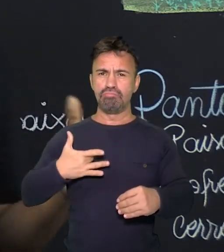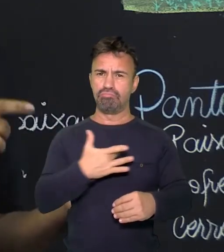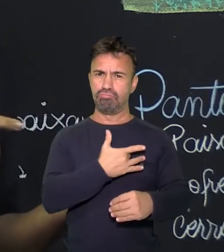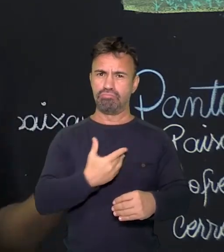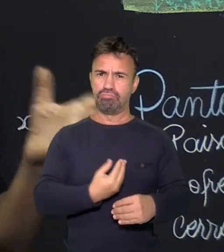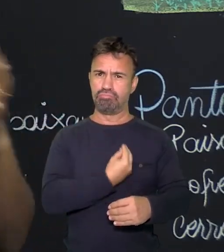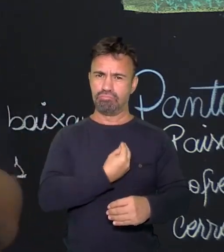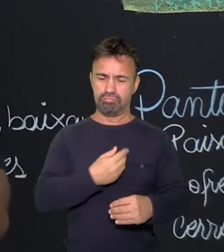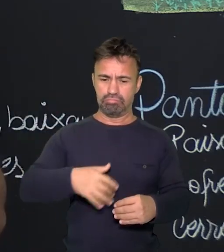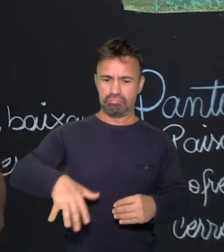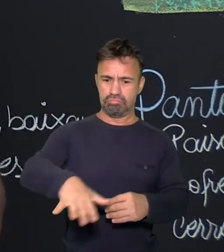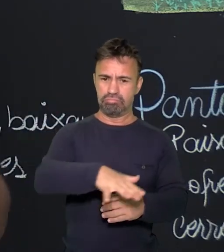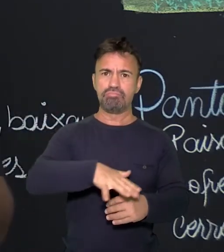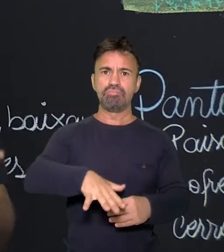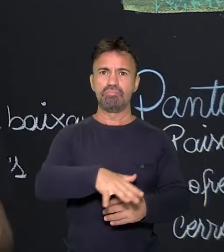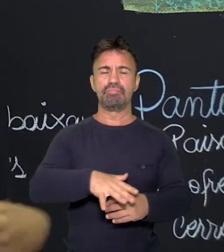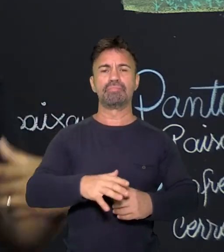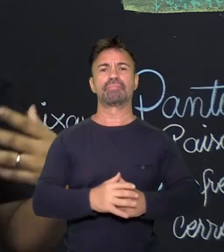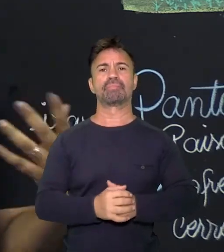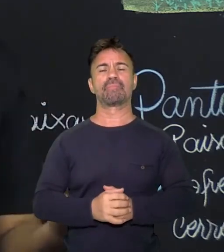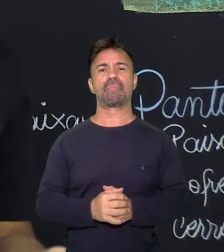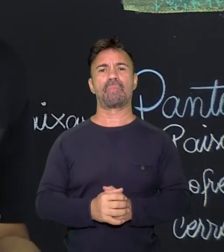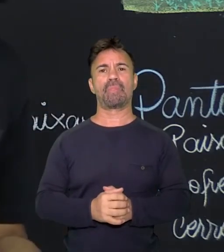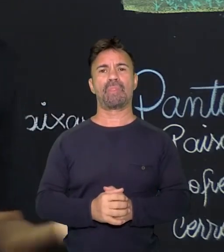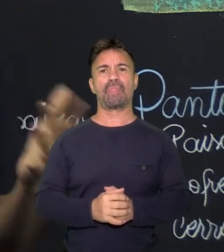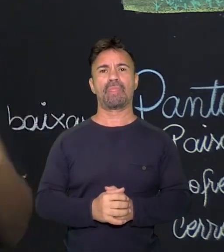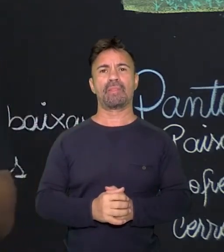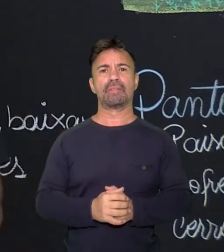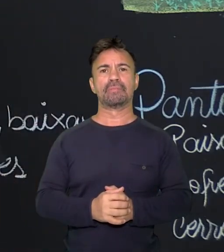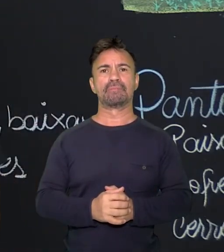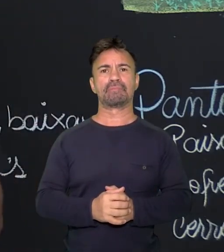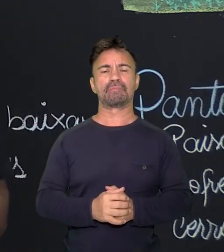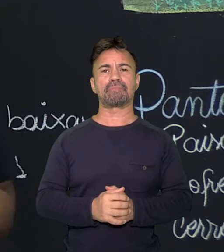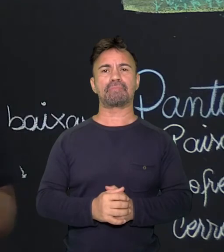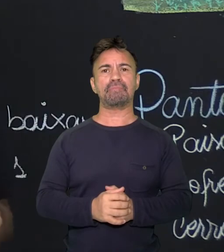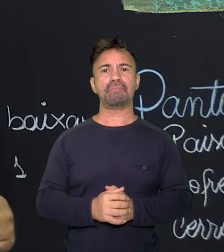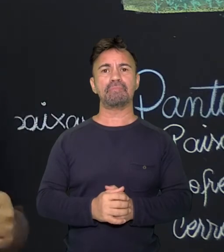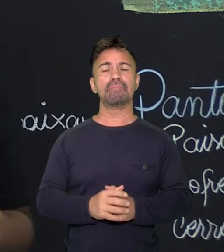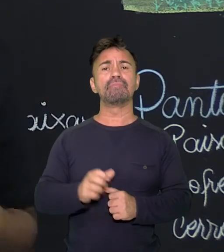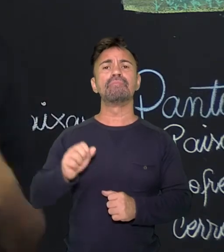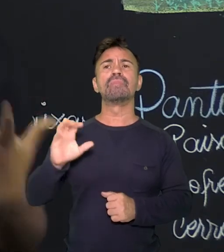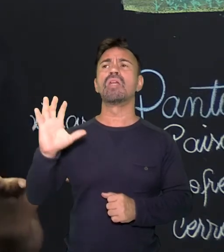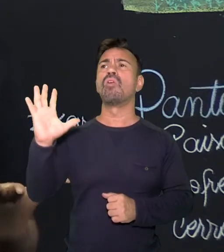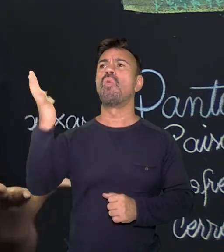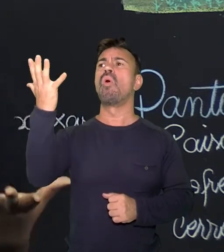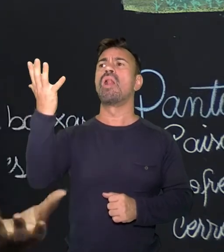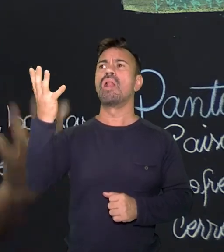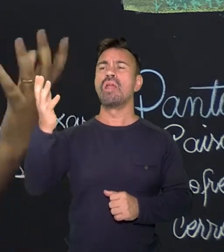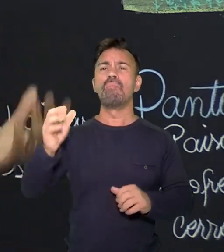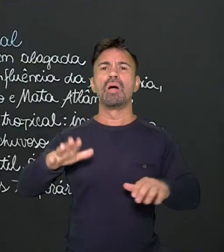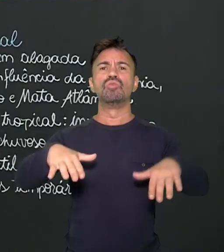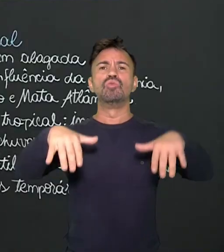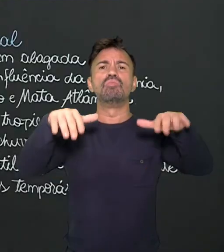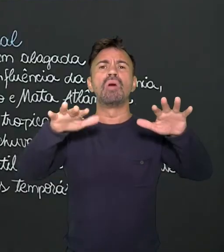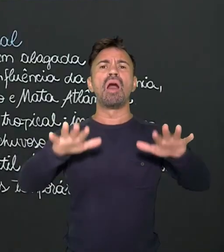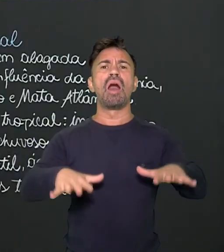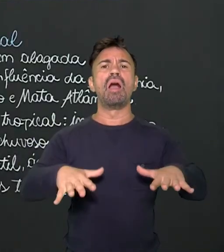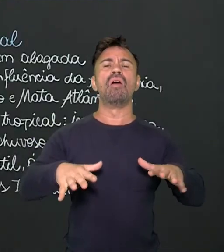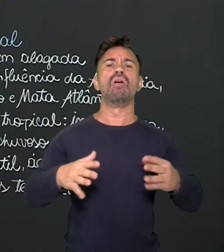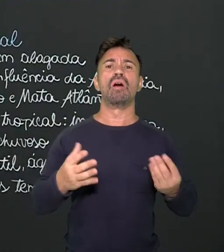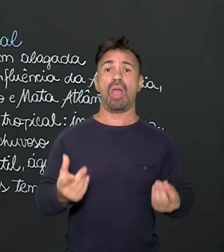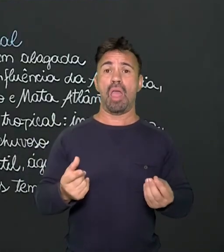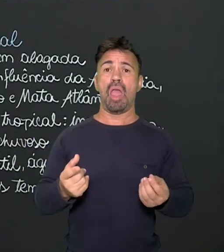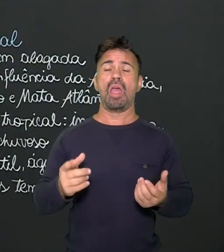esse período cíclico do surgimento desses lagos que vão e que voltam. Vamos falar um pouquinho do clima do Pantanal? O clima